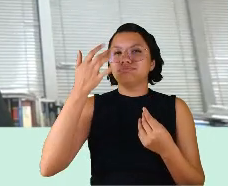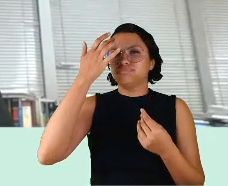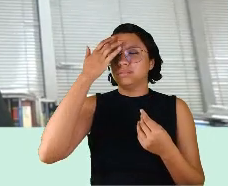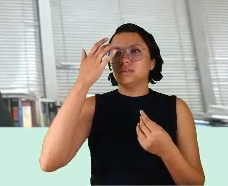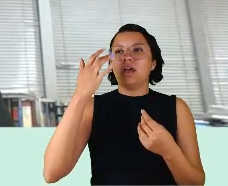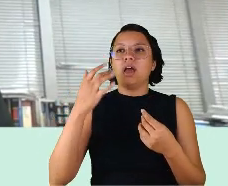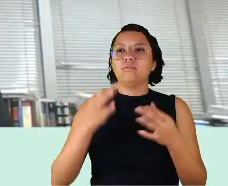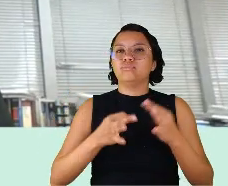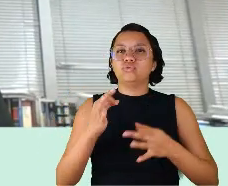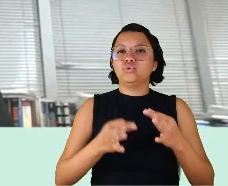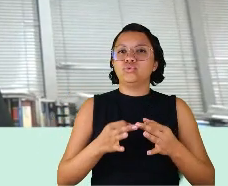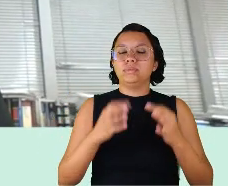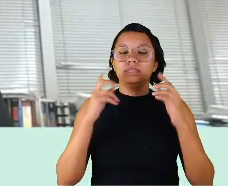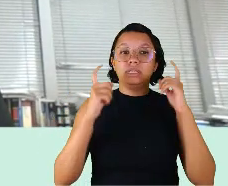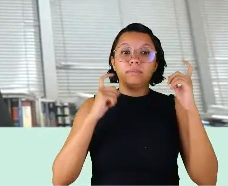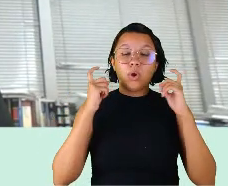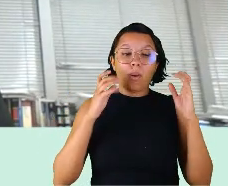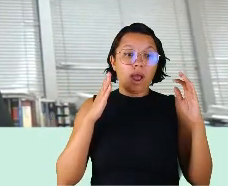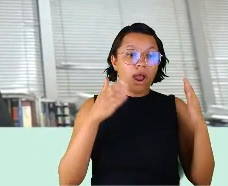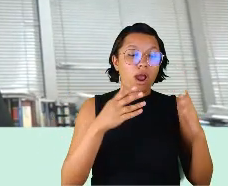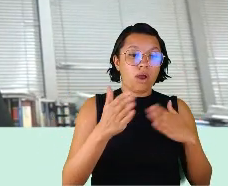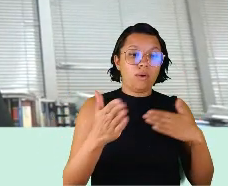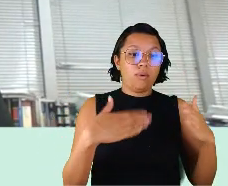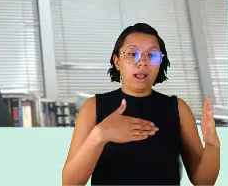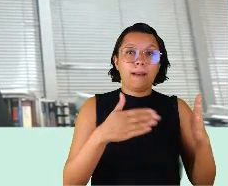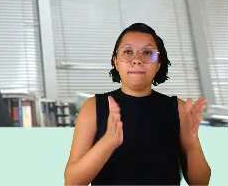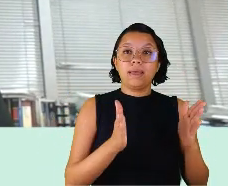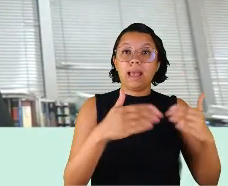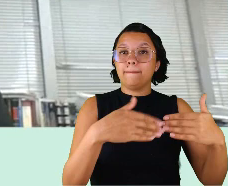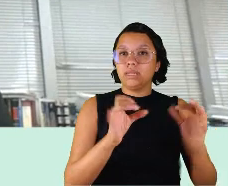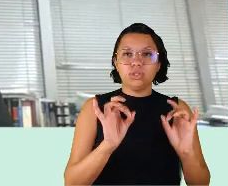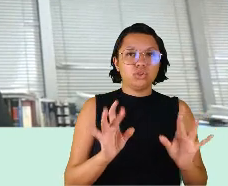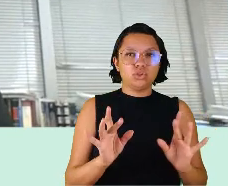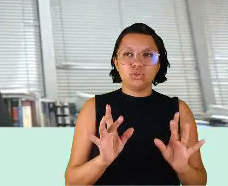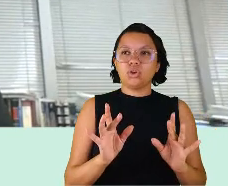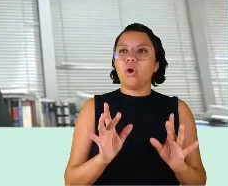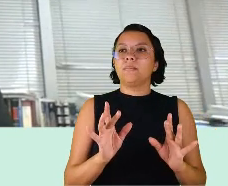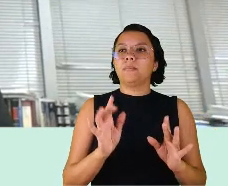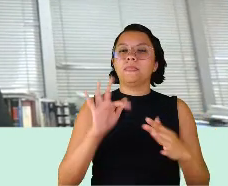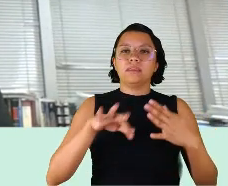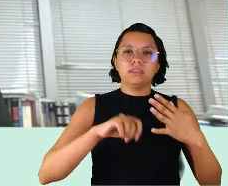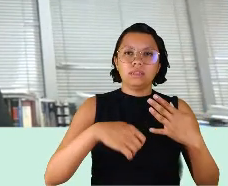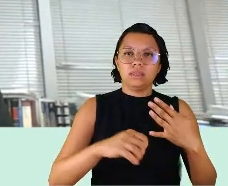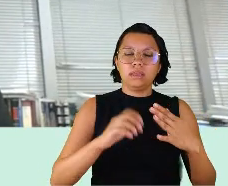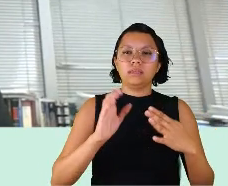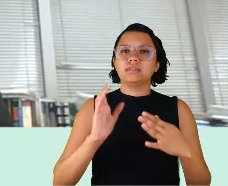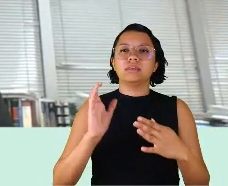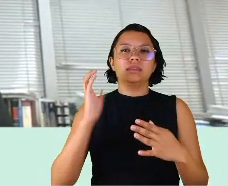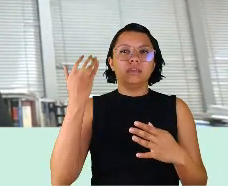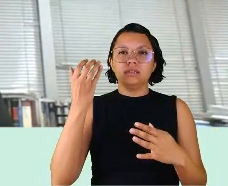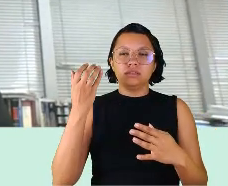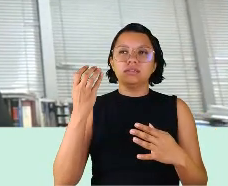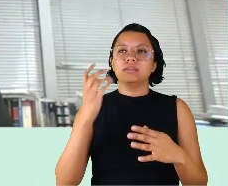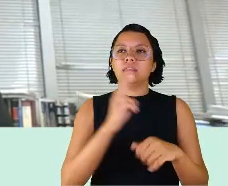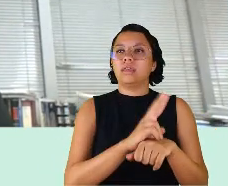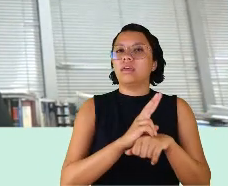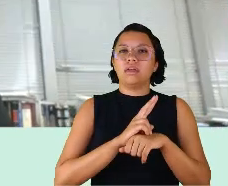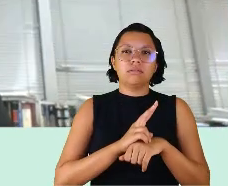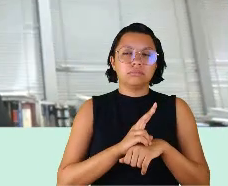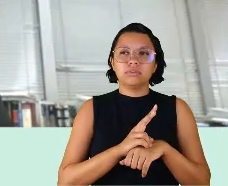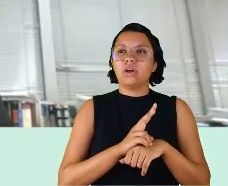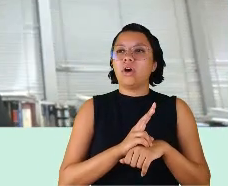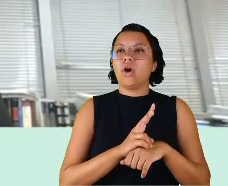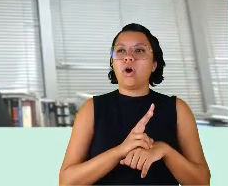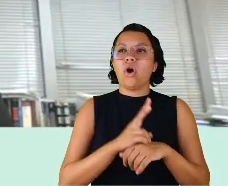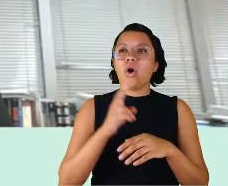se preocupar com o gabinete. Então, o juiz tem que fazer sentença, decisão interlocutória, audiência, o juiz titular toma conta lá dos servidores,